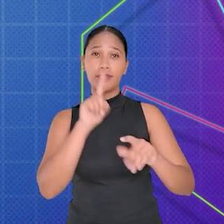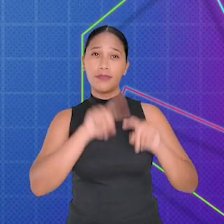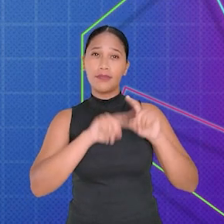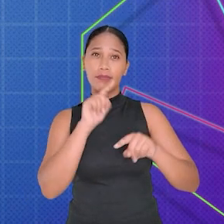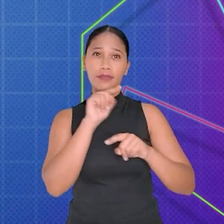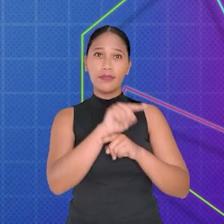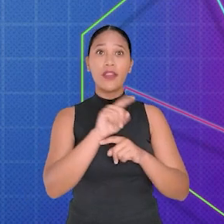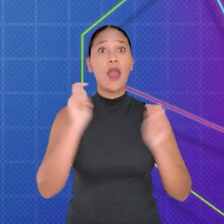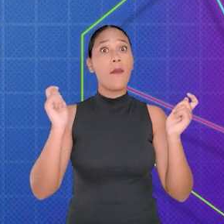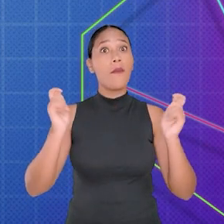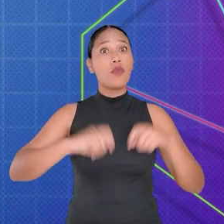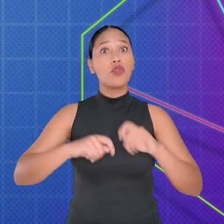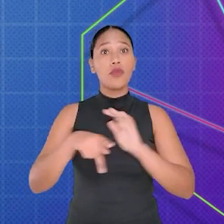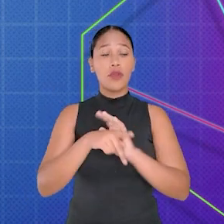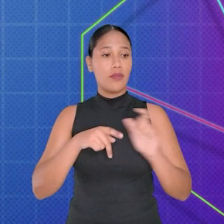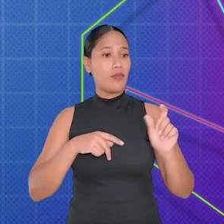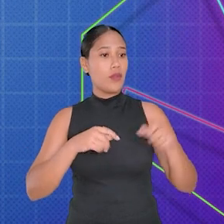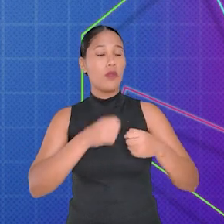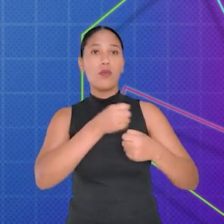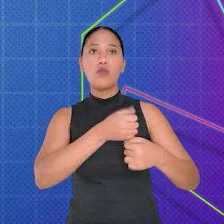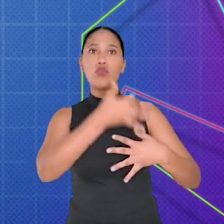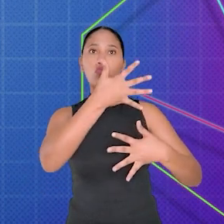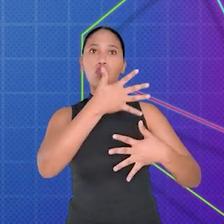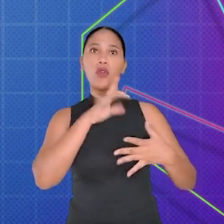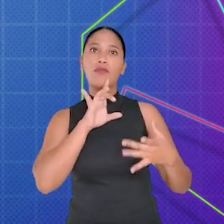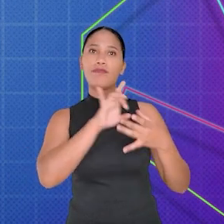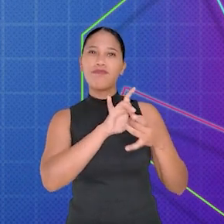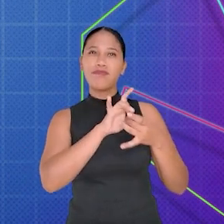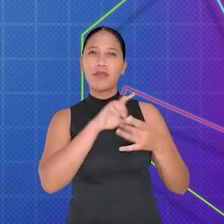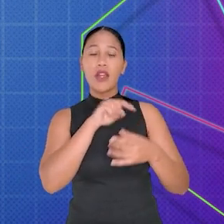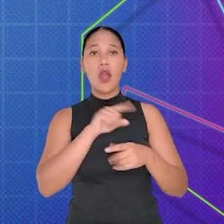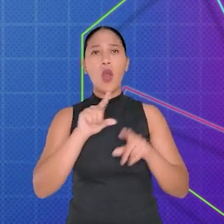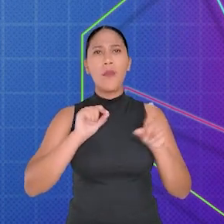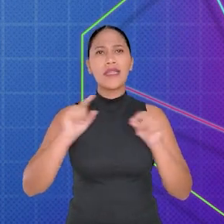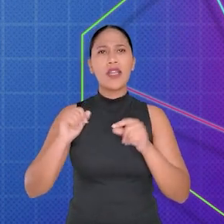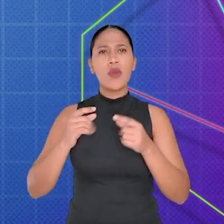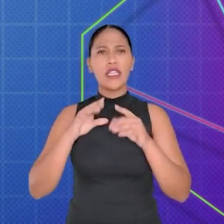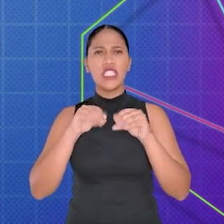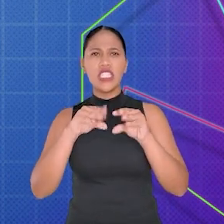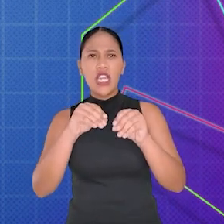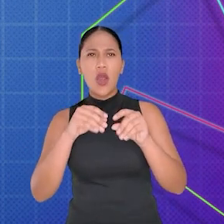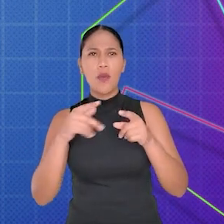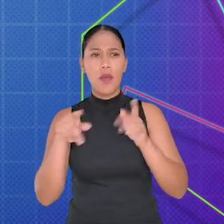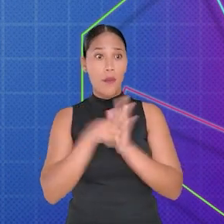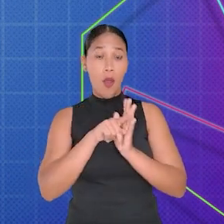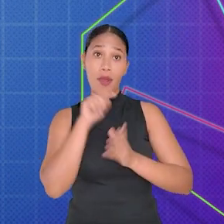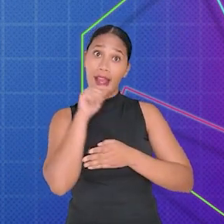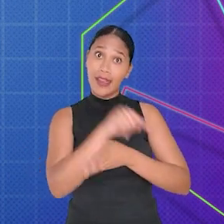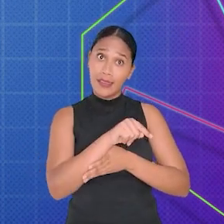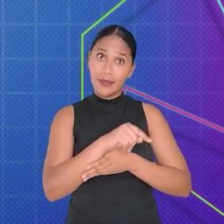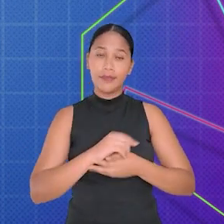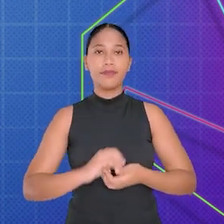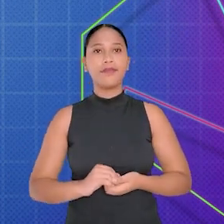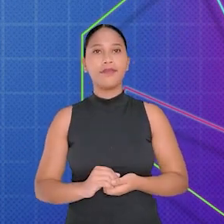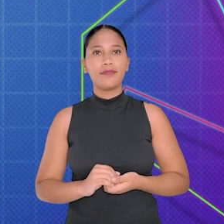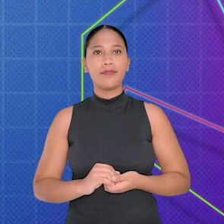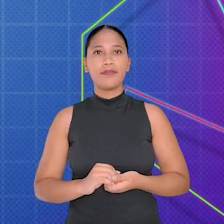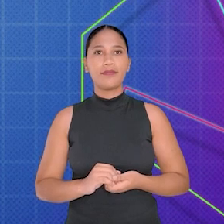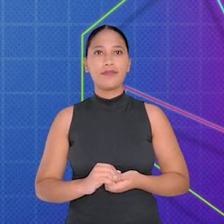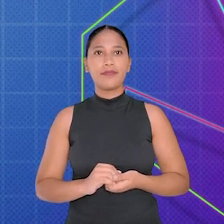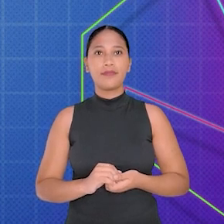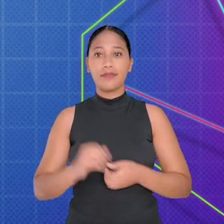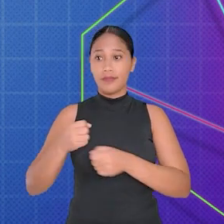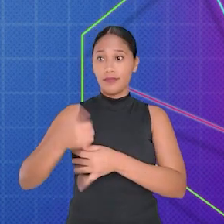objeto na cena 3D, é possível acessar um menu contextual, com opções de edição e manipulação do objeto.